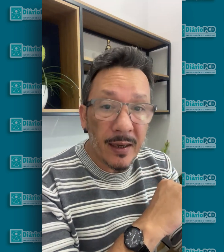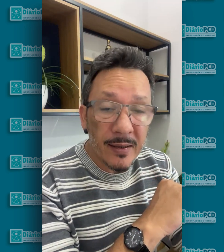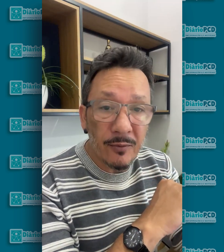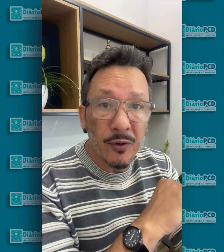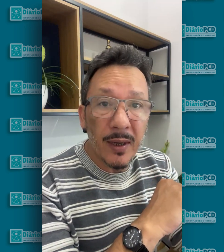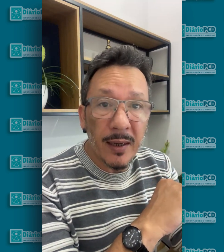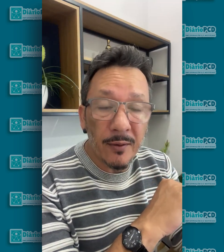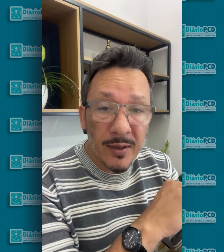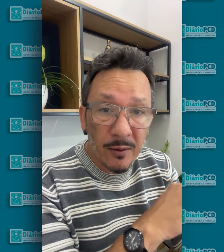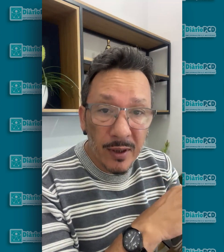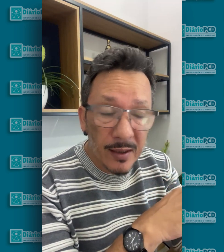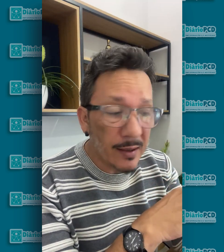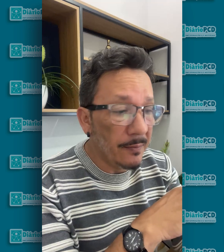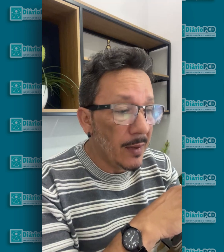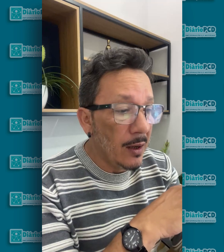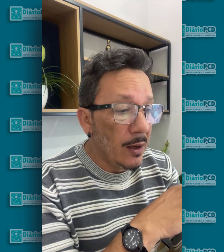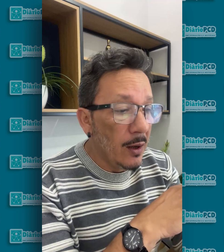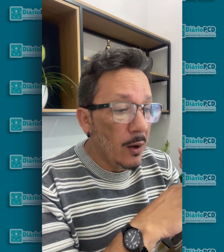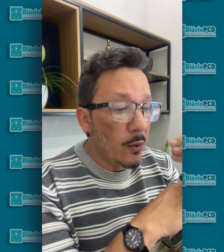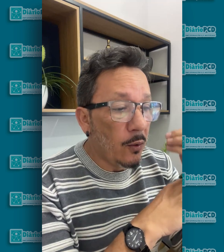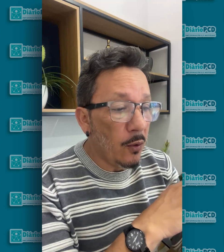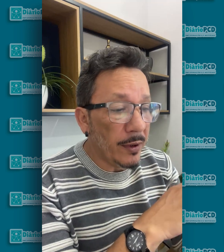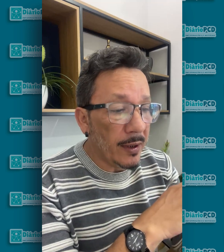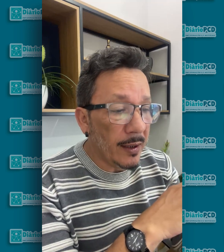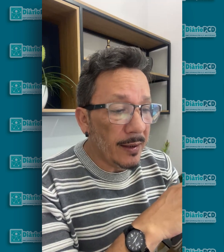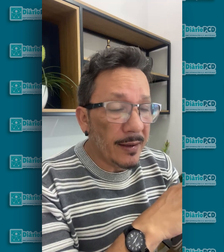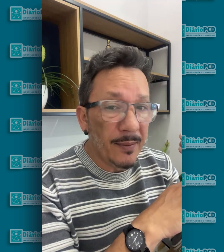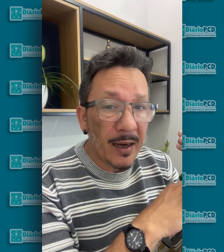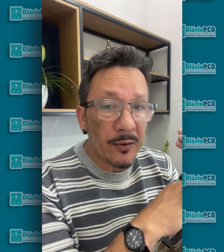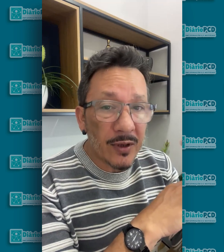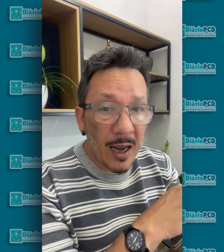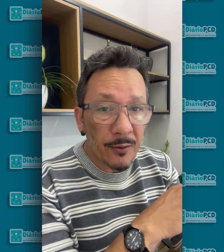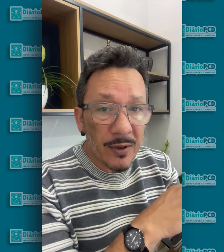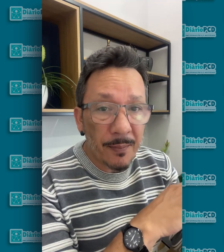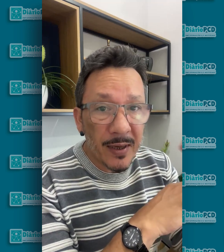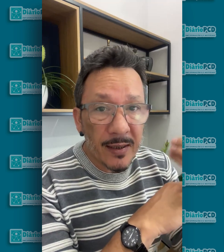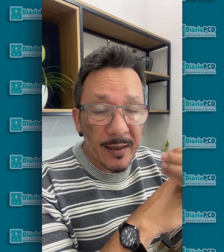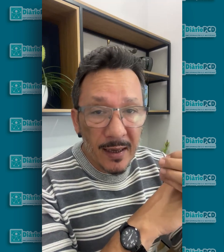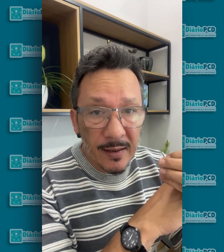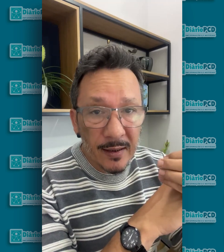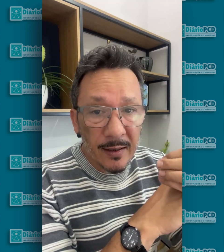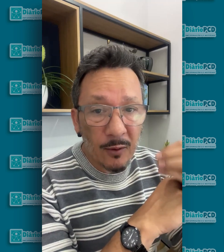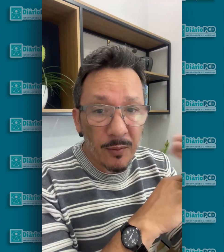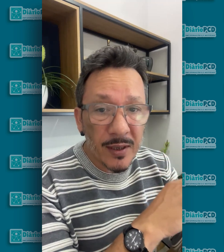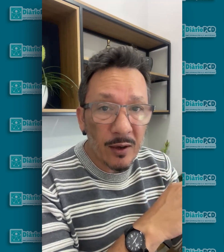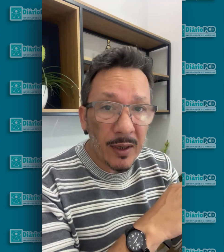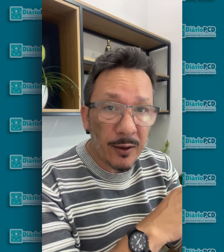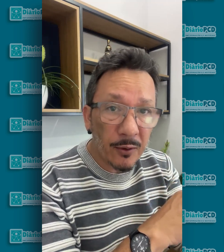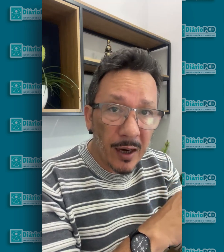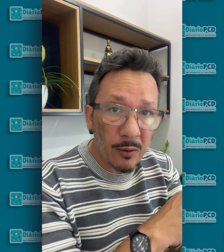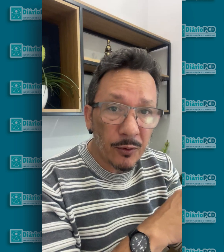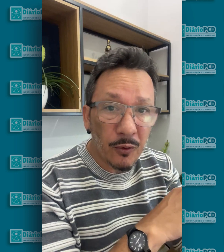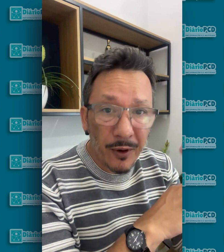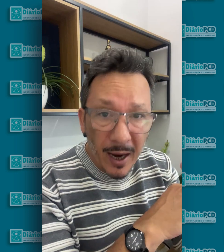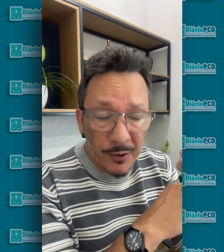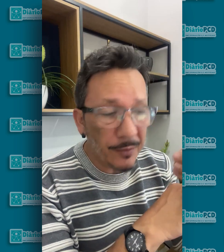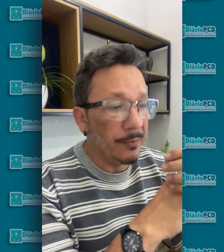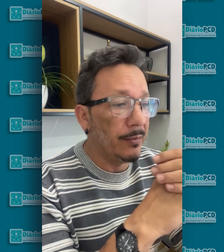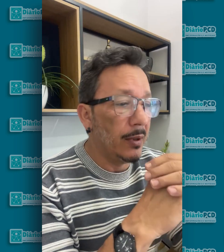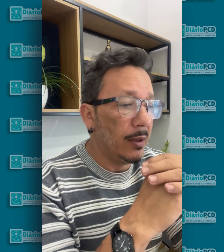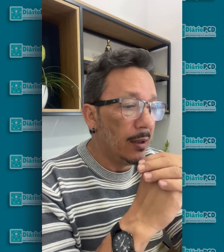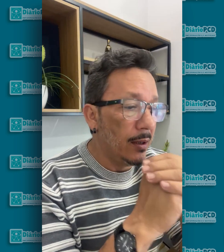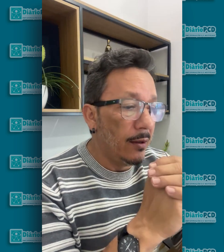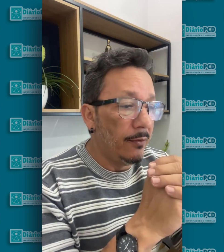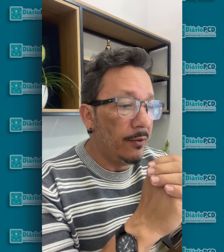pela impetração de um mandado de segurança contra determinados atos da presidência da Comissão Eleitoral do